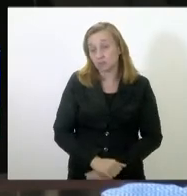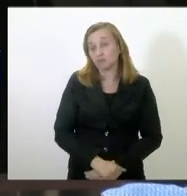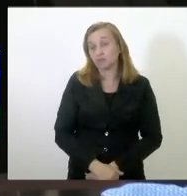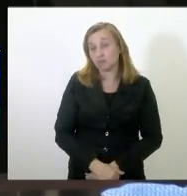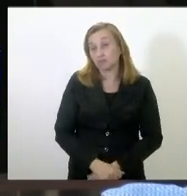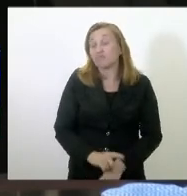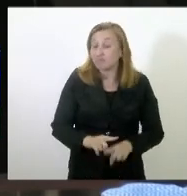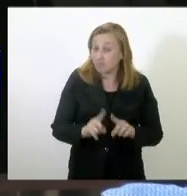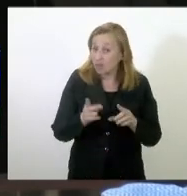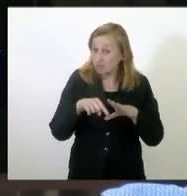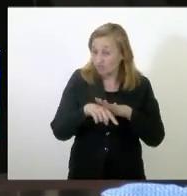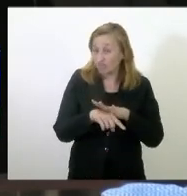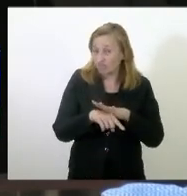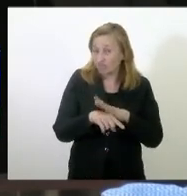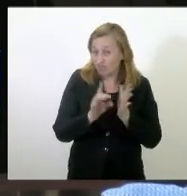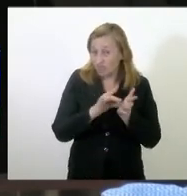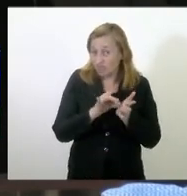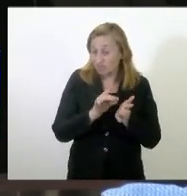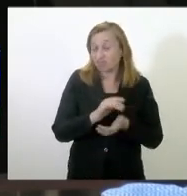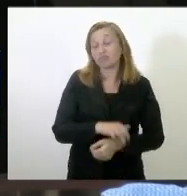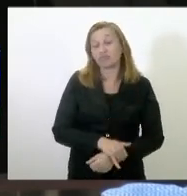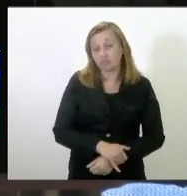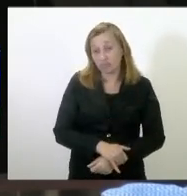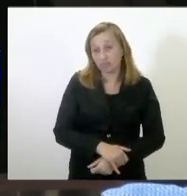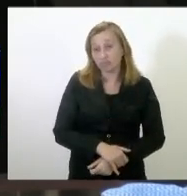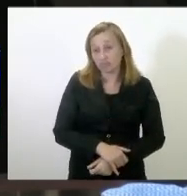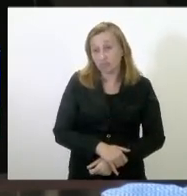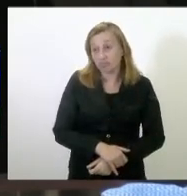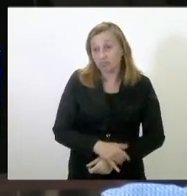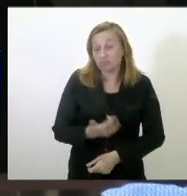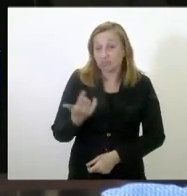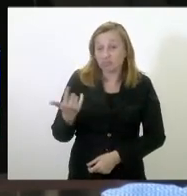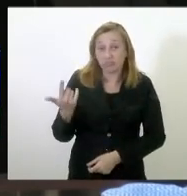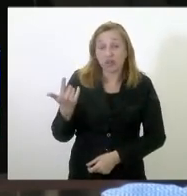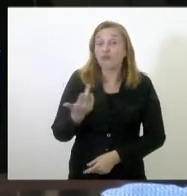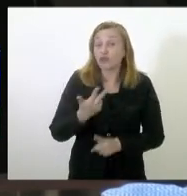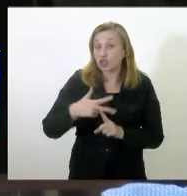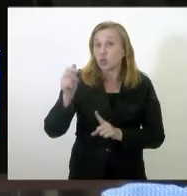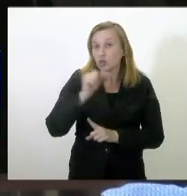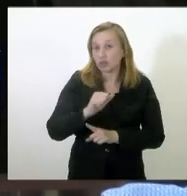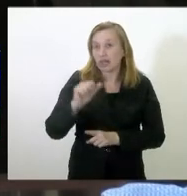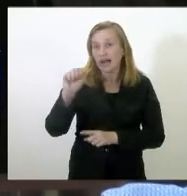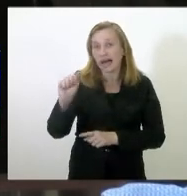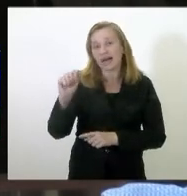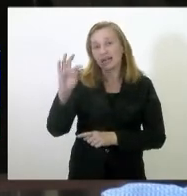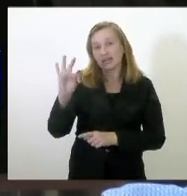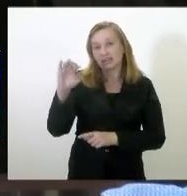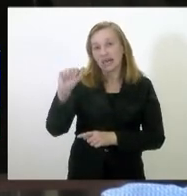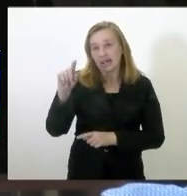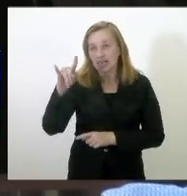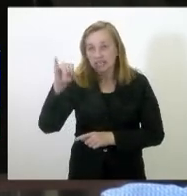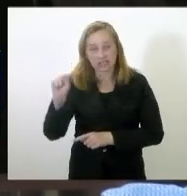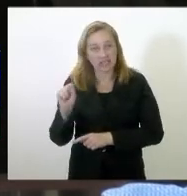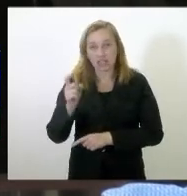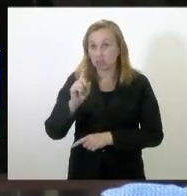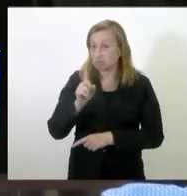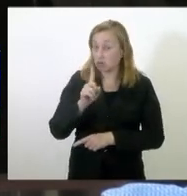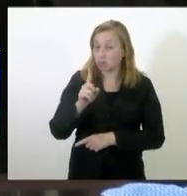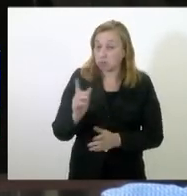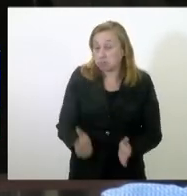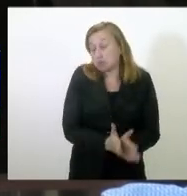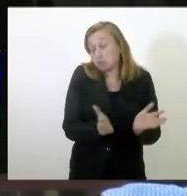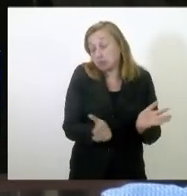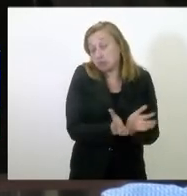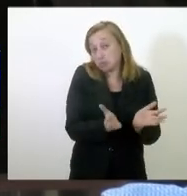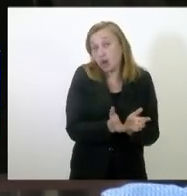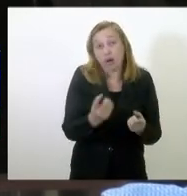Mas, no fundo, no fundo, é um ganho para os atacadistas e não para a população carente. Porque